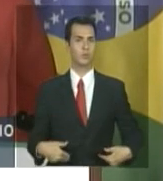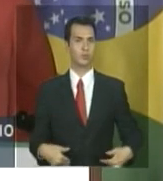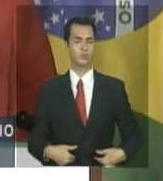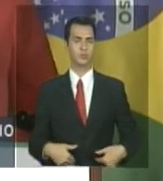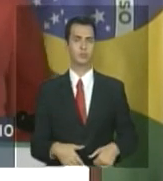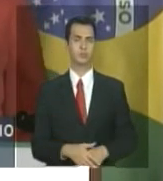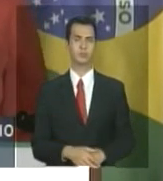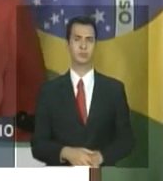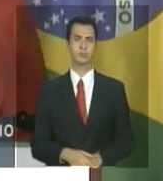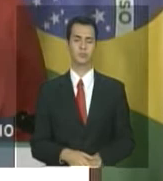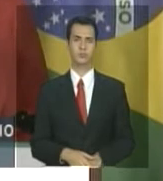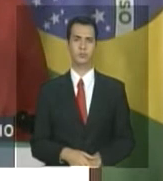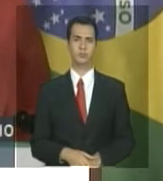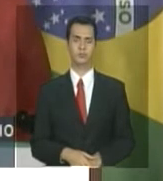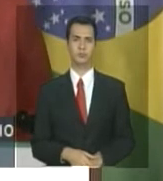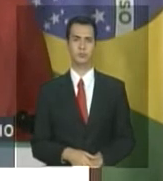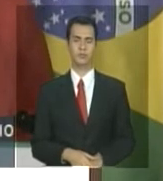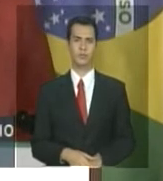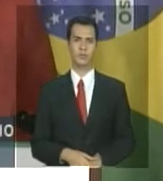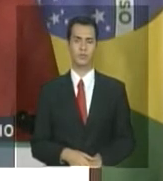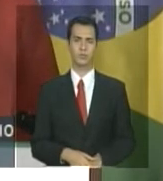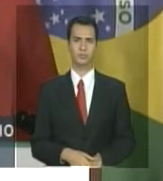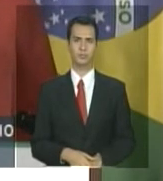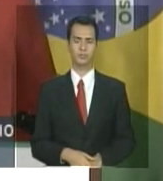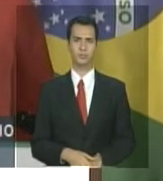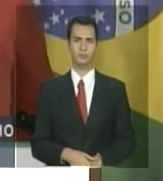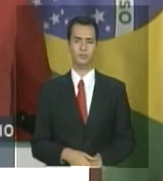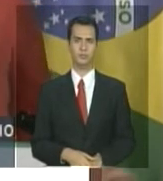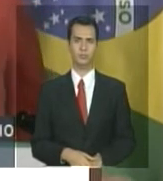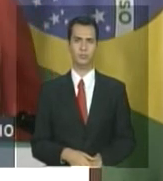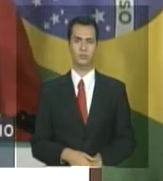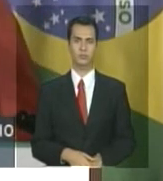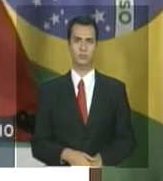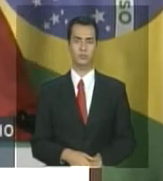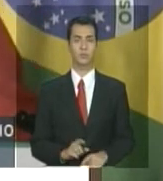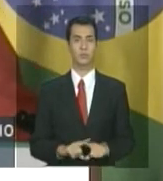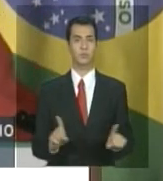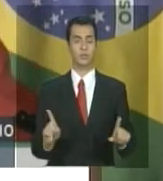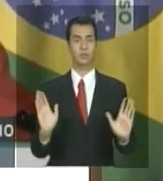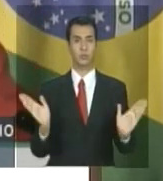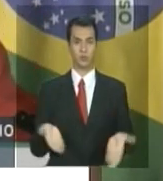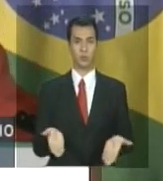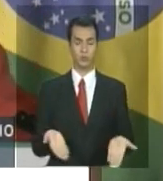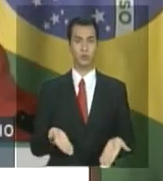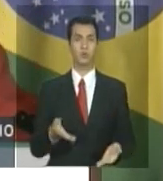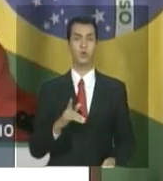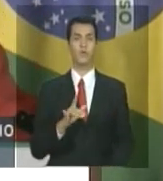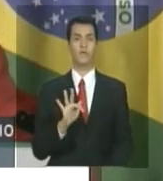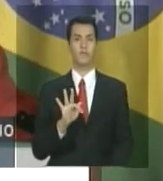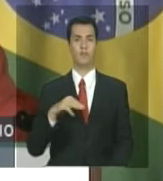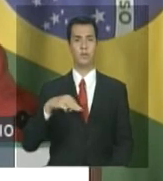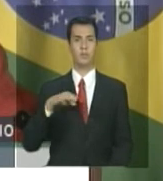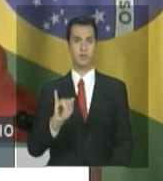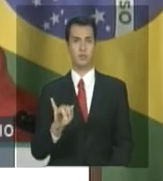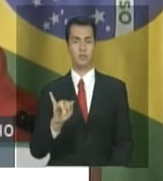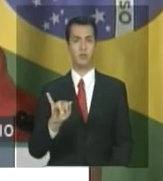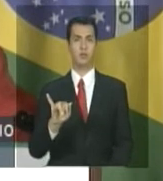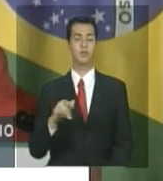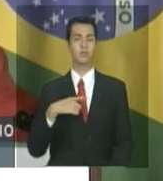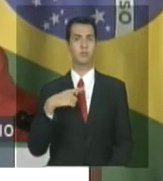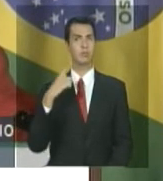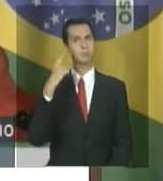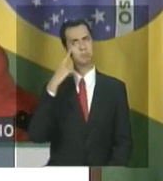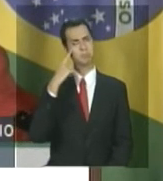Mas, hoje, segundo a previsão do Fundo Monetário para 2012, esses 5 países do